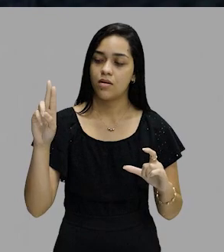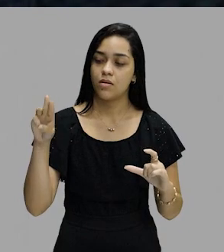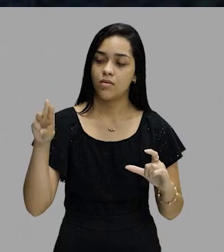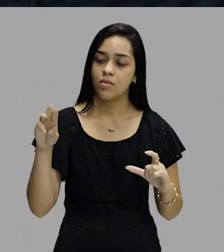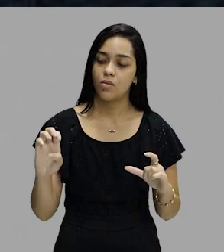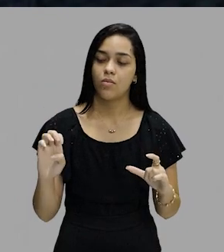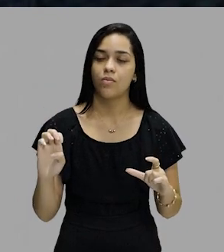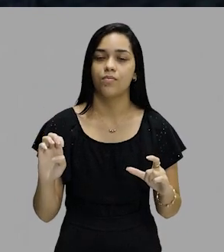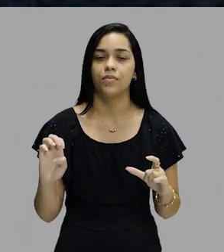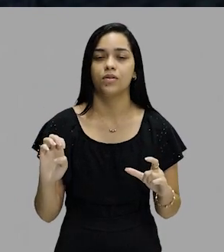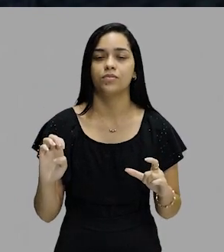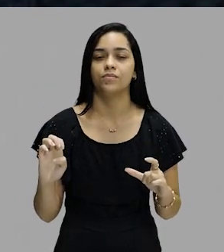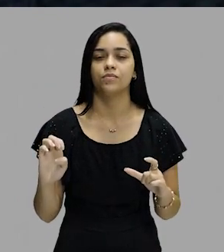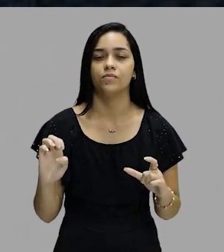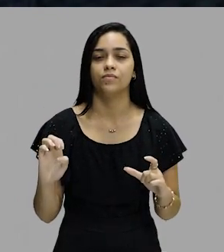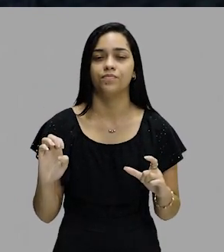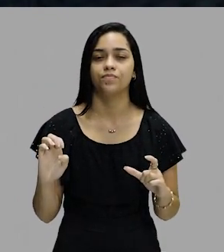né?